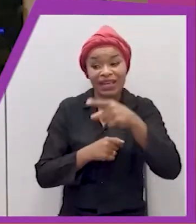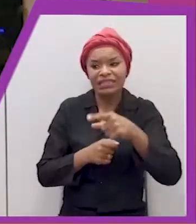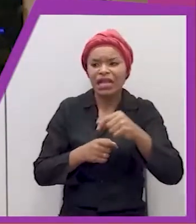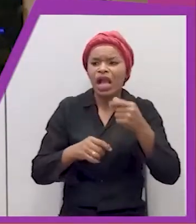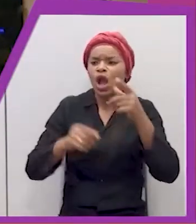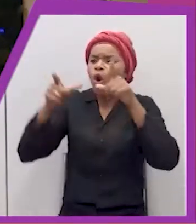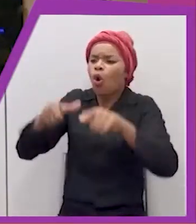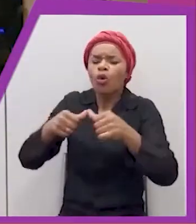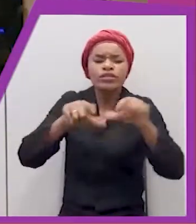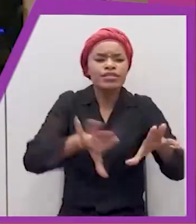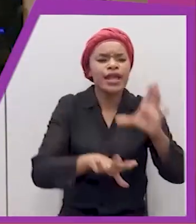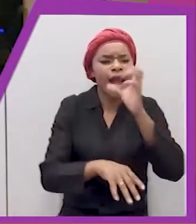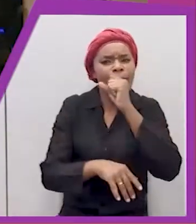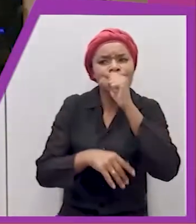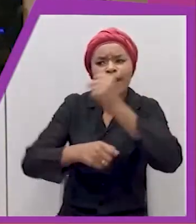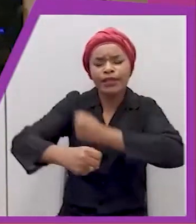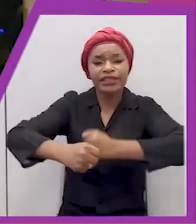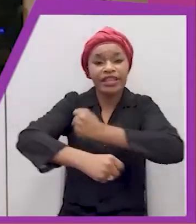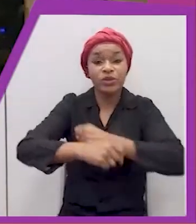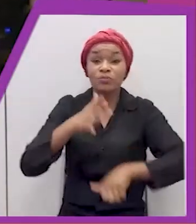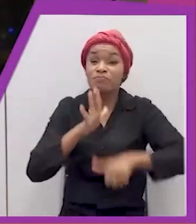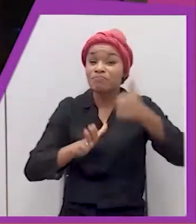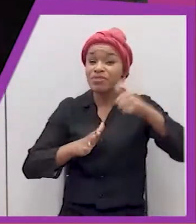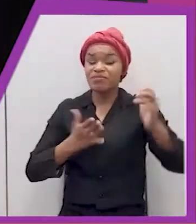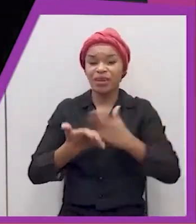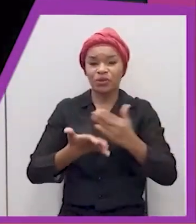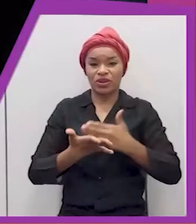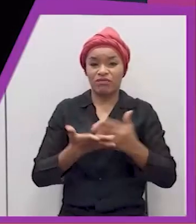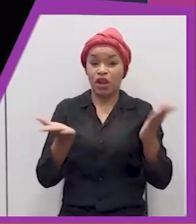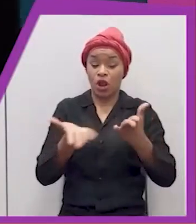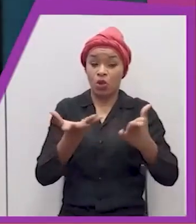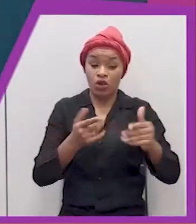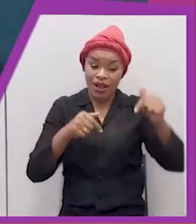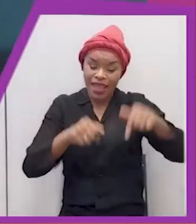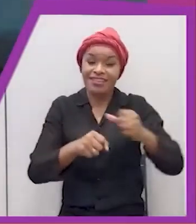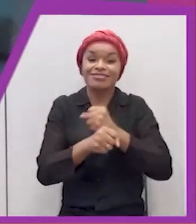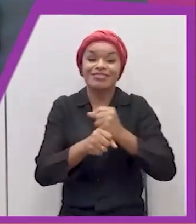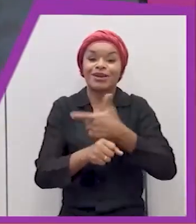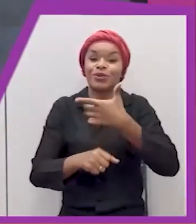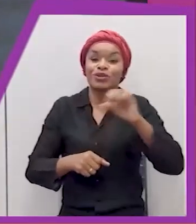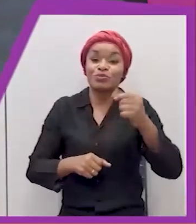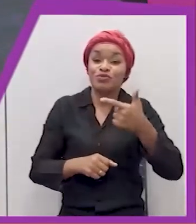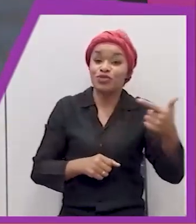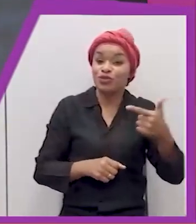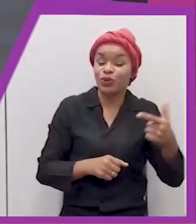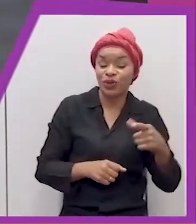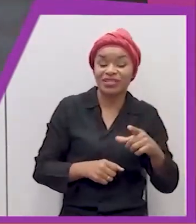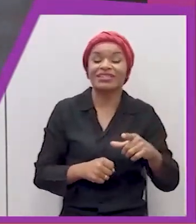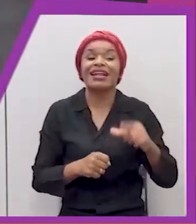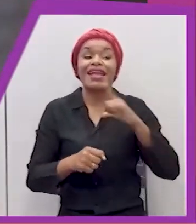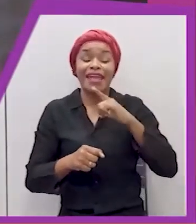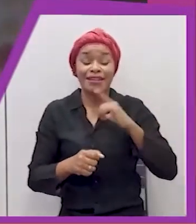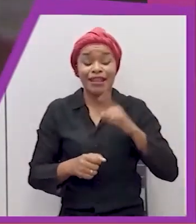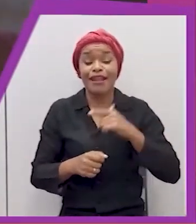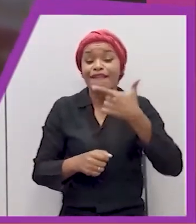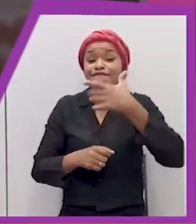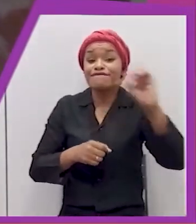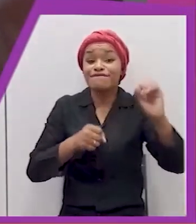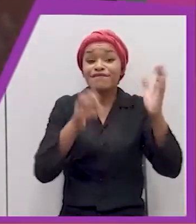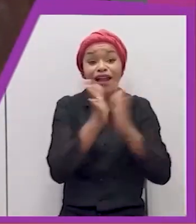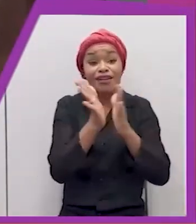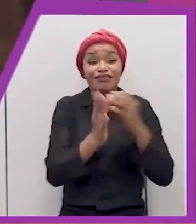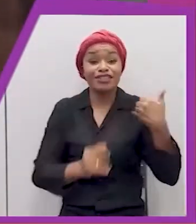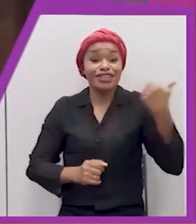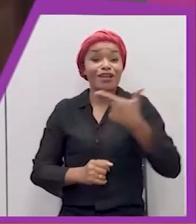livros maravilhosos falam de pão hora a inspiração foi uma coisa muito fácil esse livro eu guardo muito